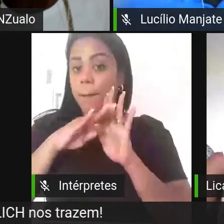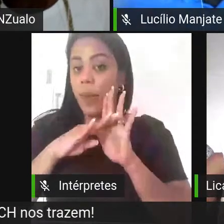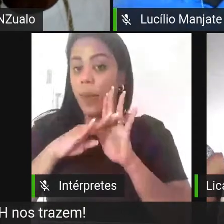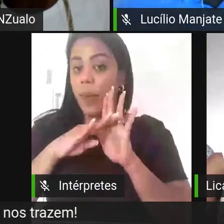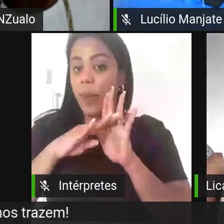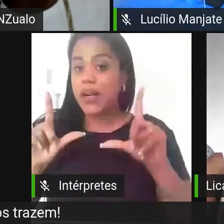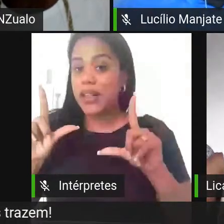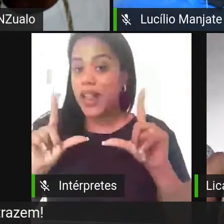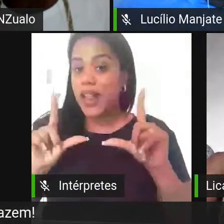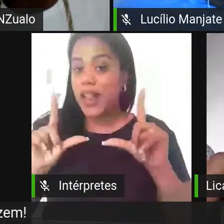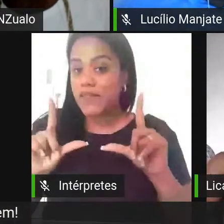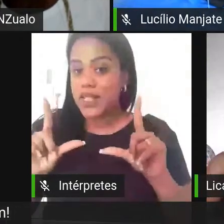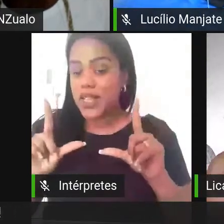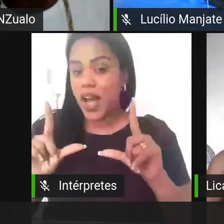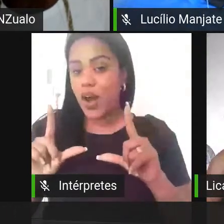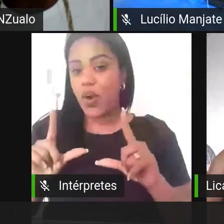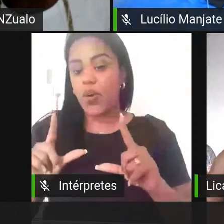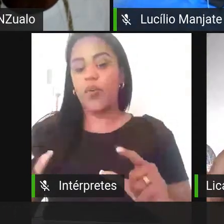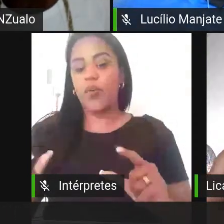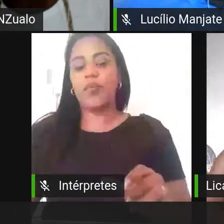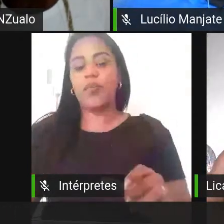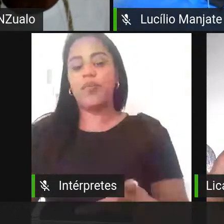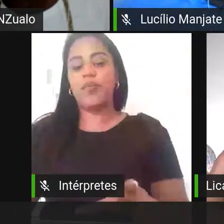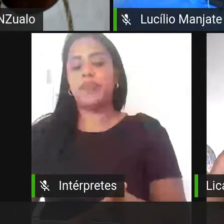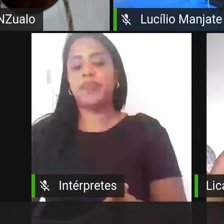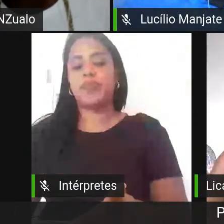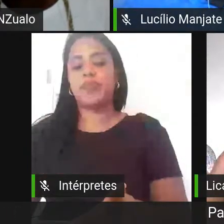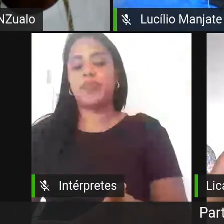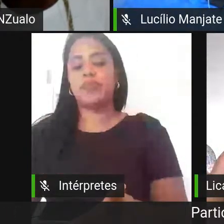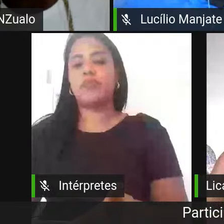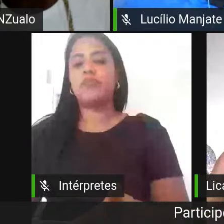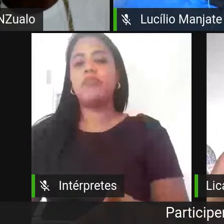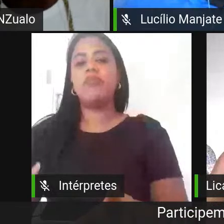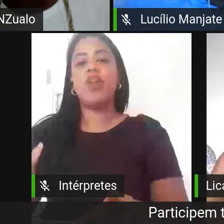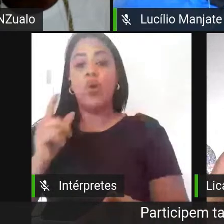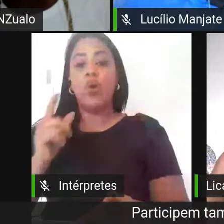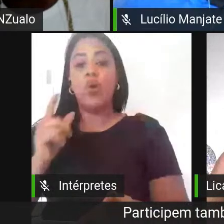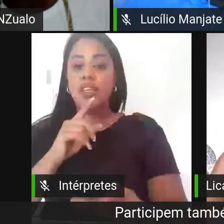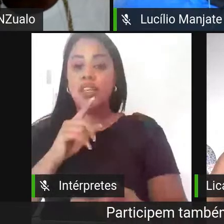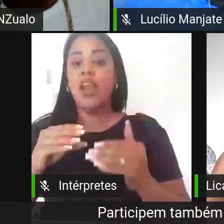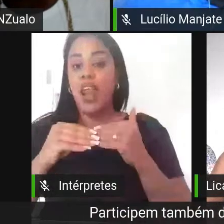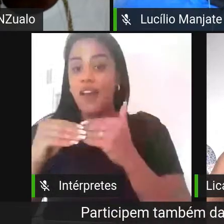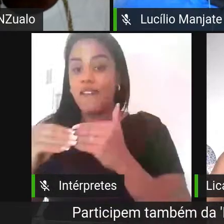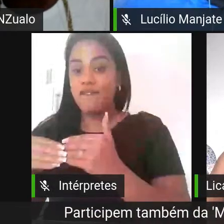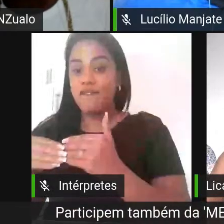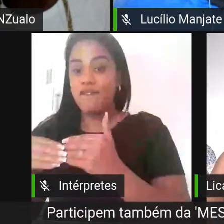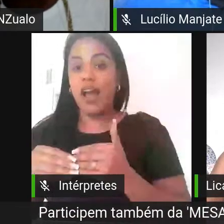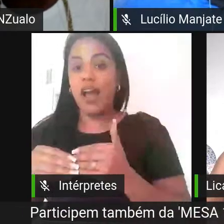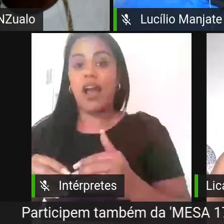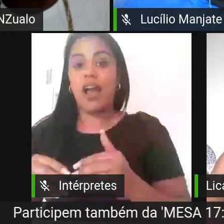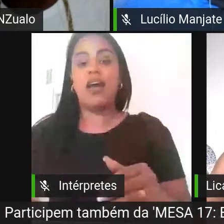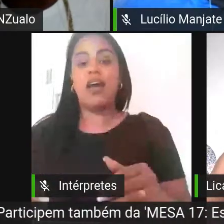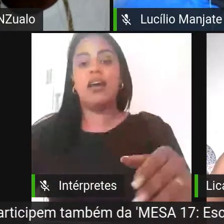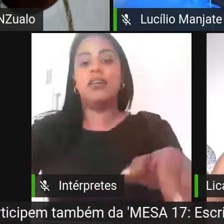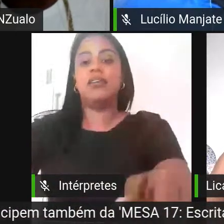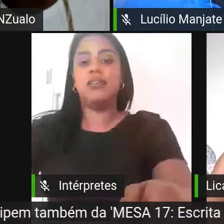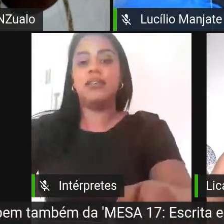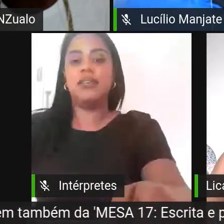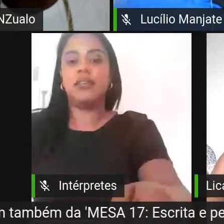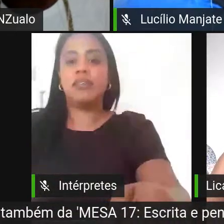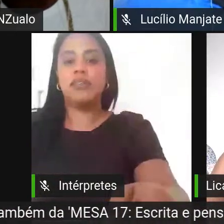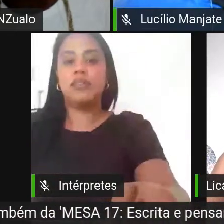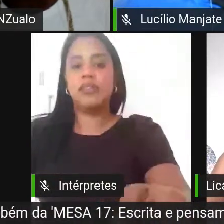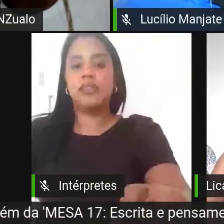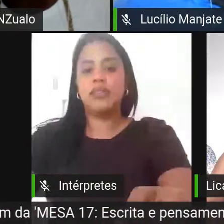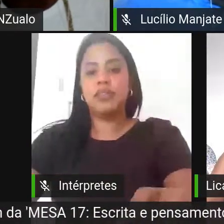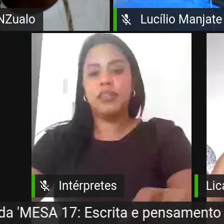consegui levar o Lucílio e a Lica. Acho que o Adelino também, falta o Carlos e a Eliana. Mas a Eliana não foi para lá porque